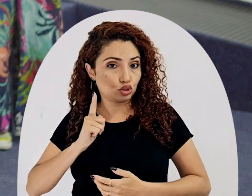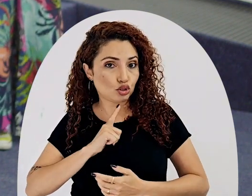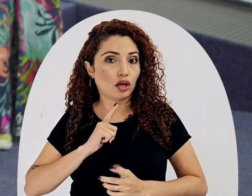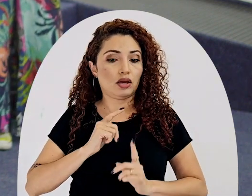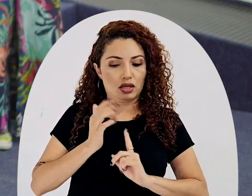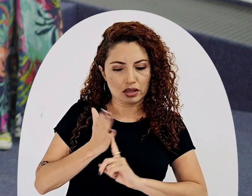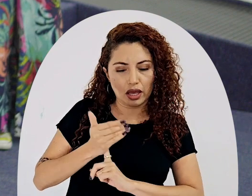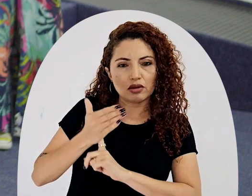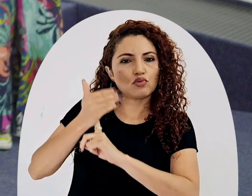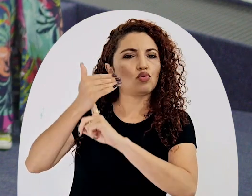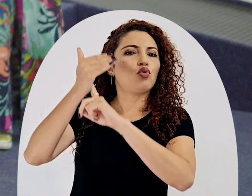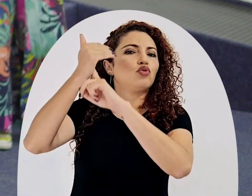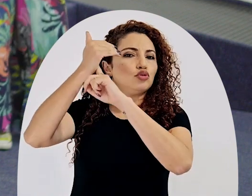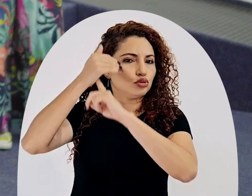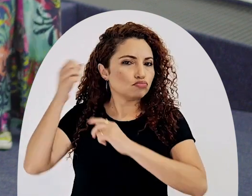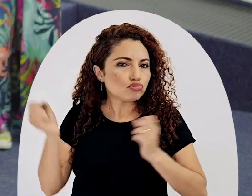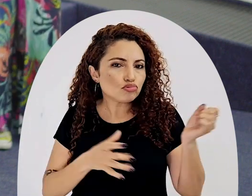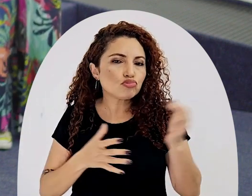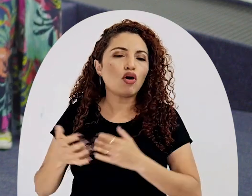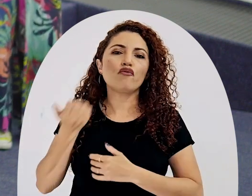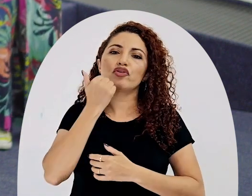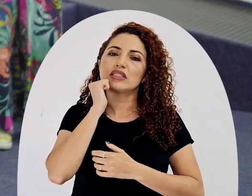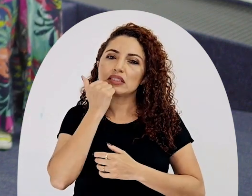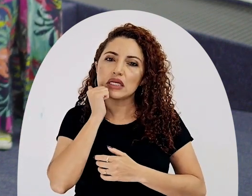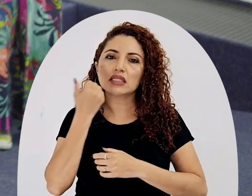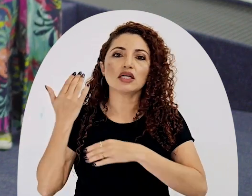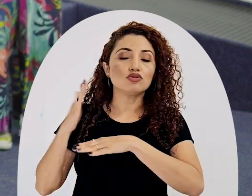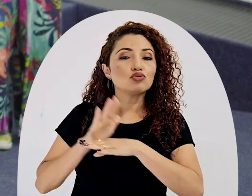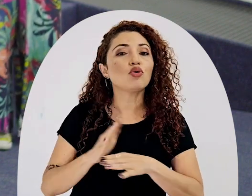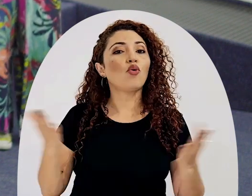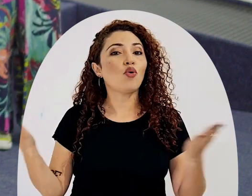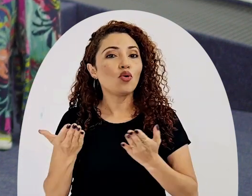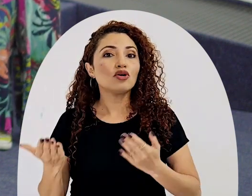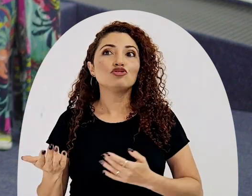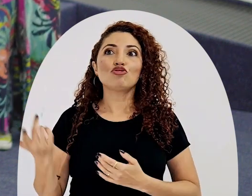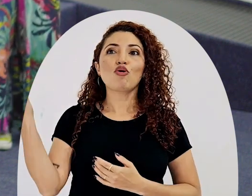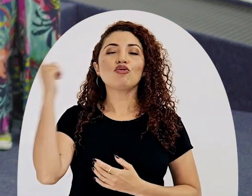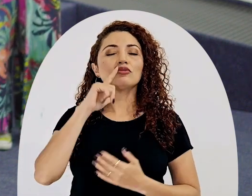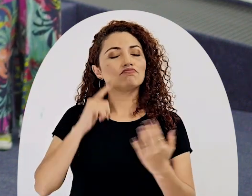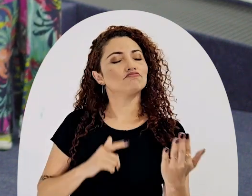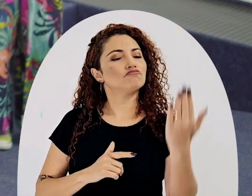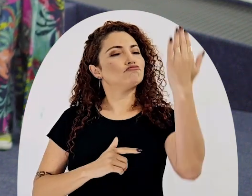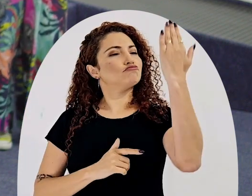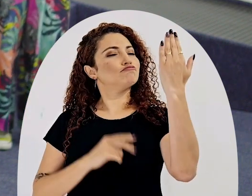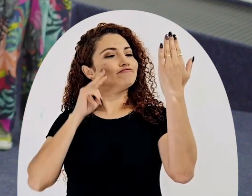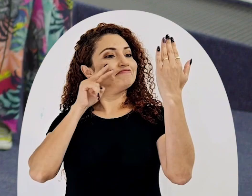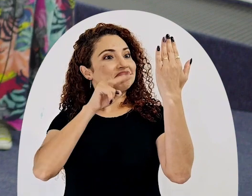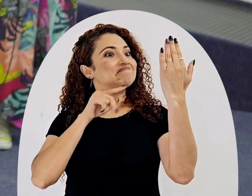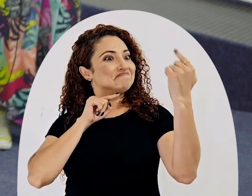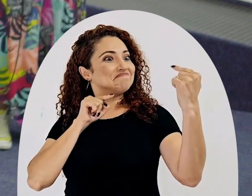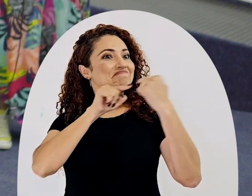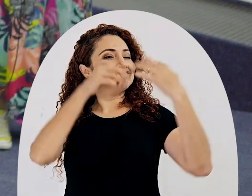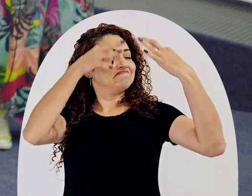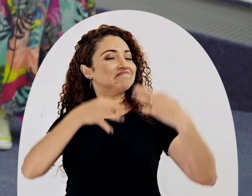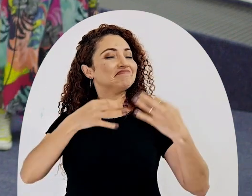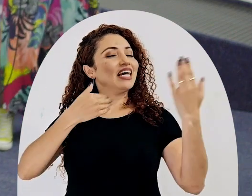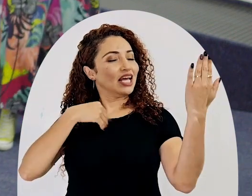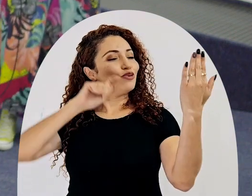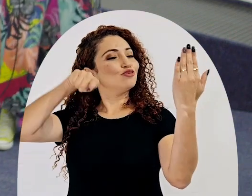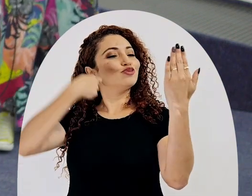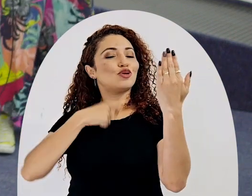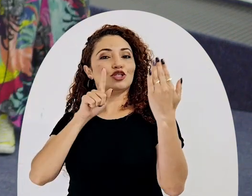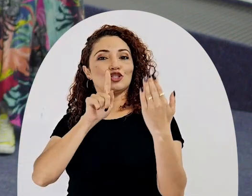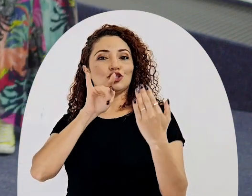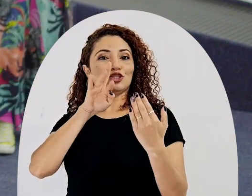né, contribuindo, hoje eu consigo olhar para o espelho e me ver, e ver o Gibran, né, que eu transito nesse gênero desde